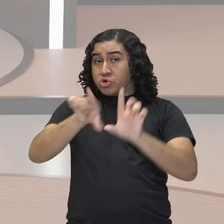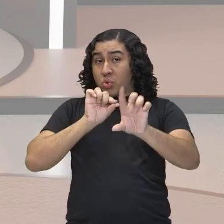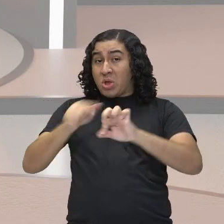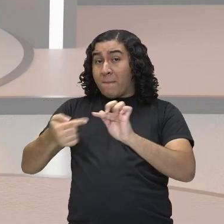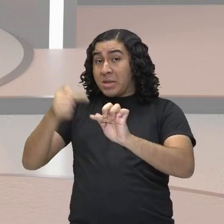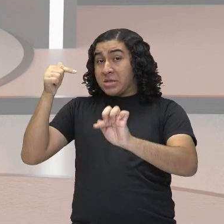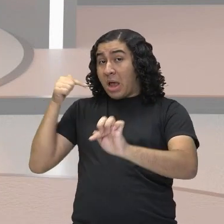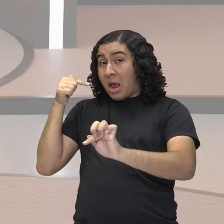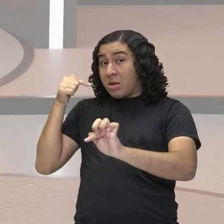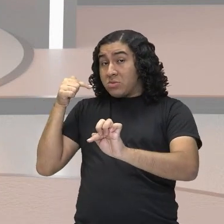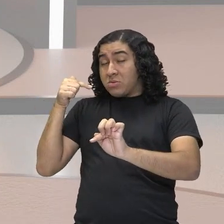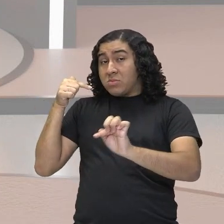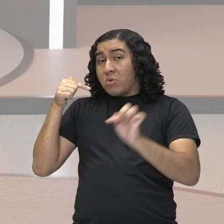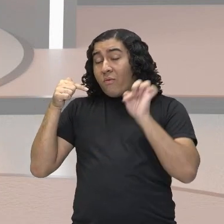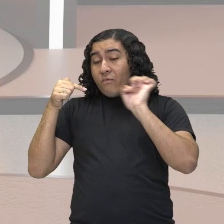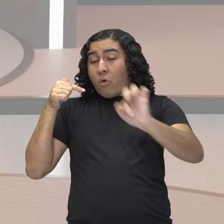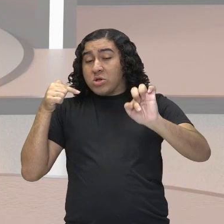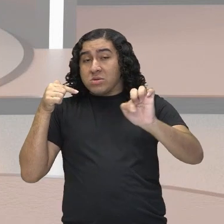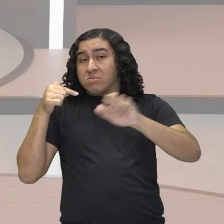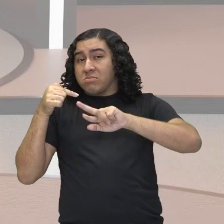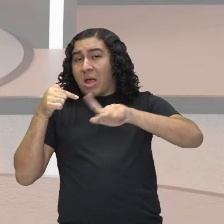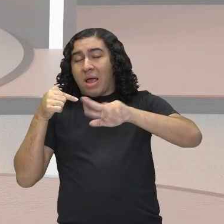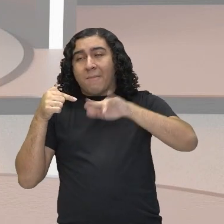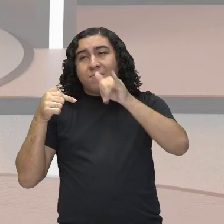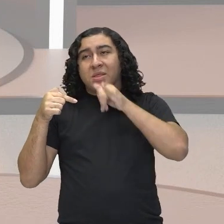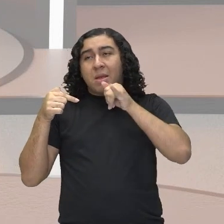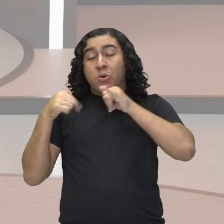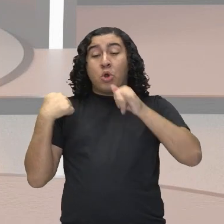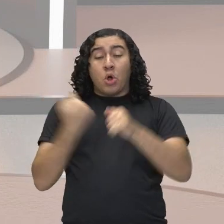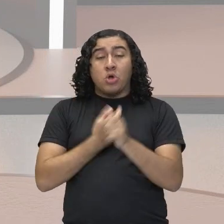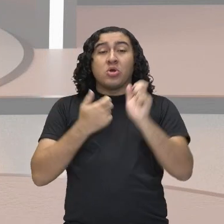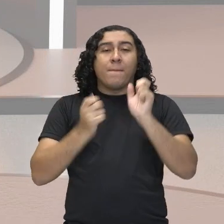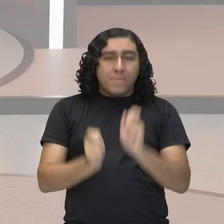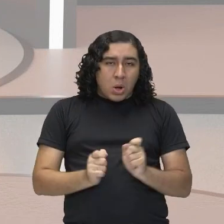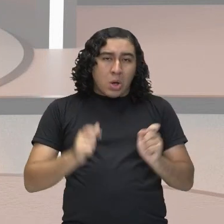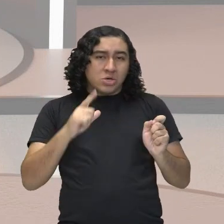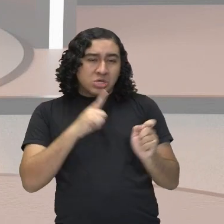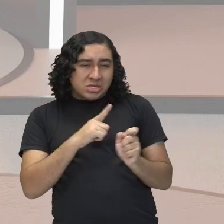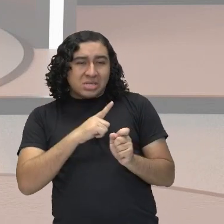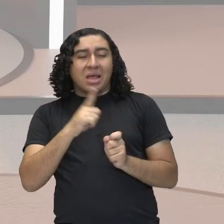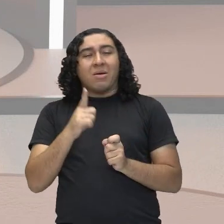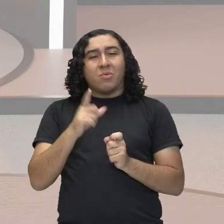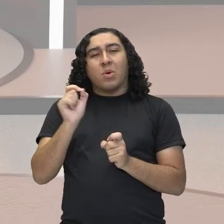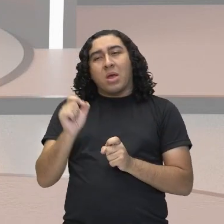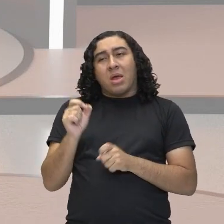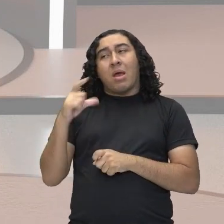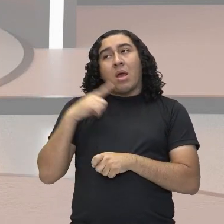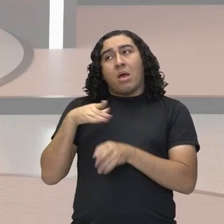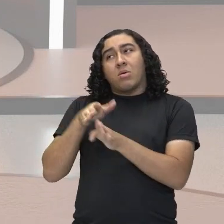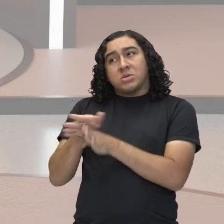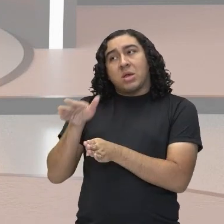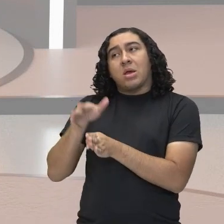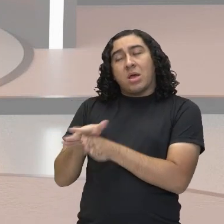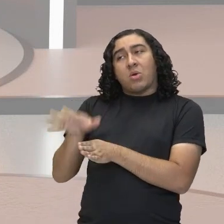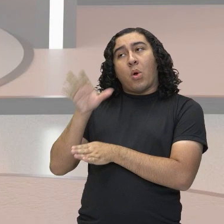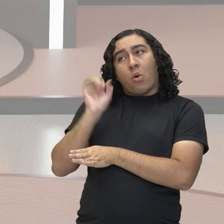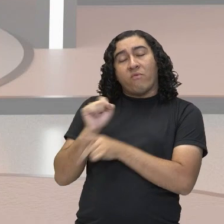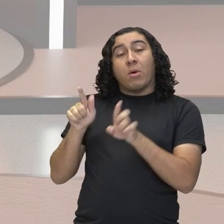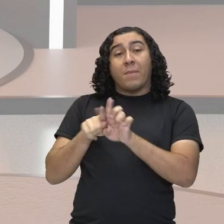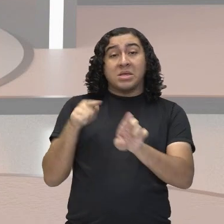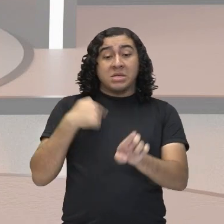Você não ficou... Não foram outros. A gente pode até ouvir, mas quem define lá, quem decide, sou